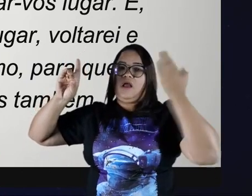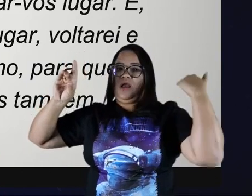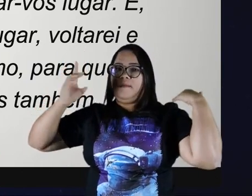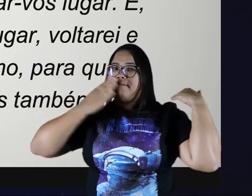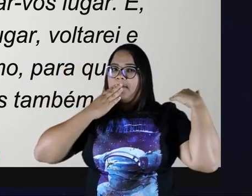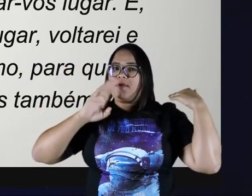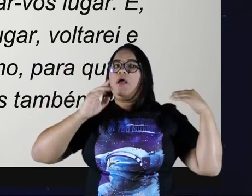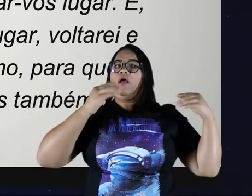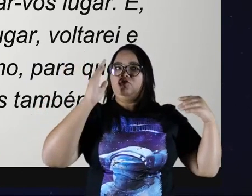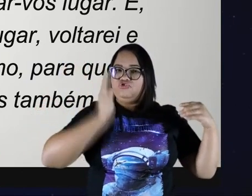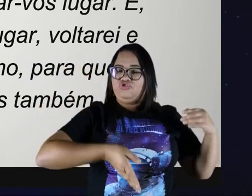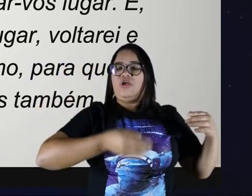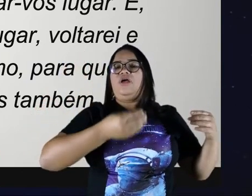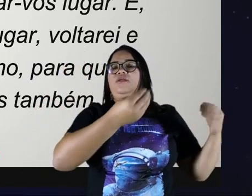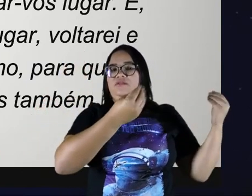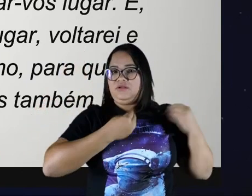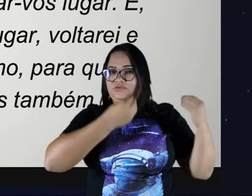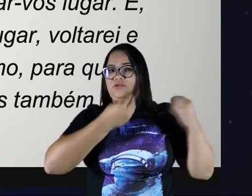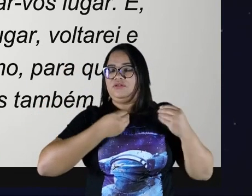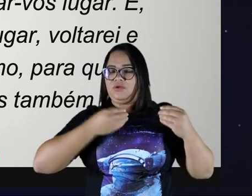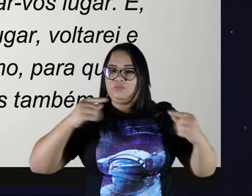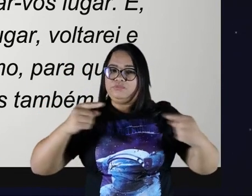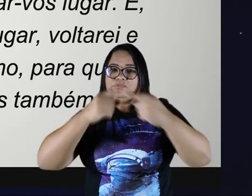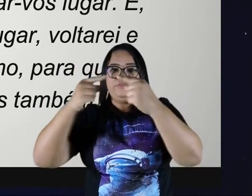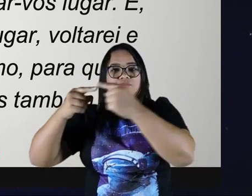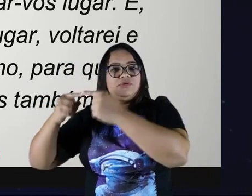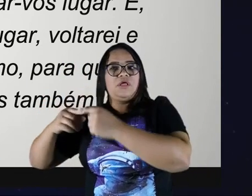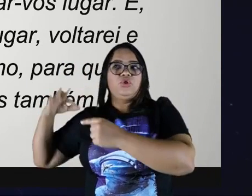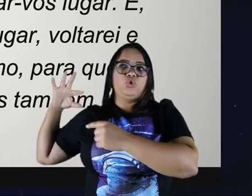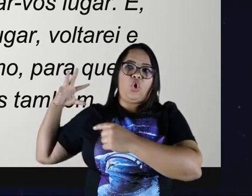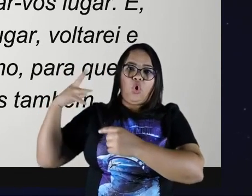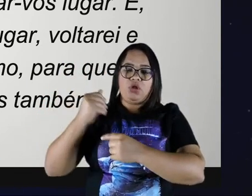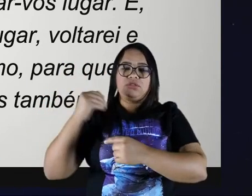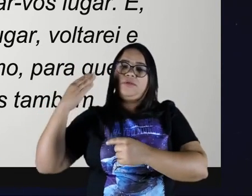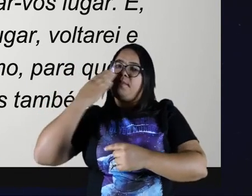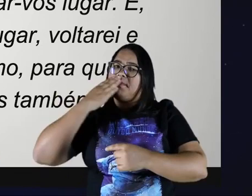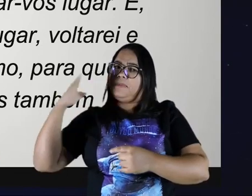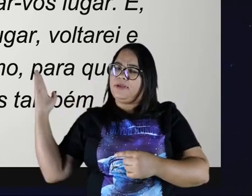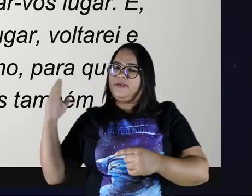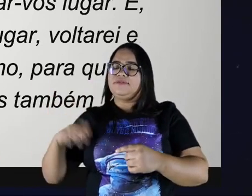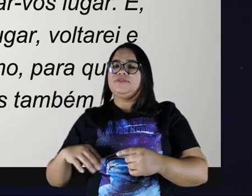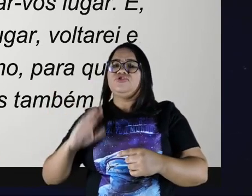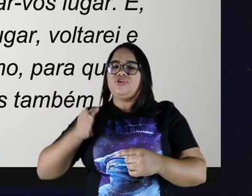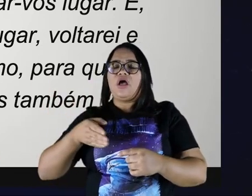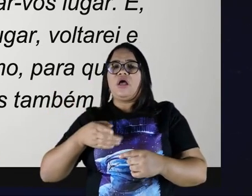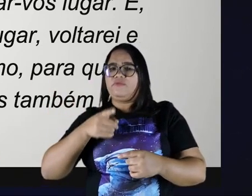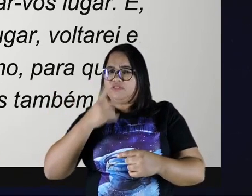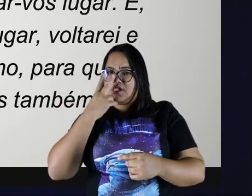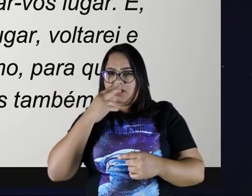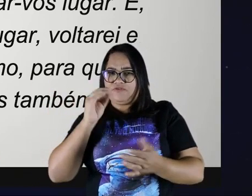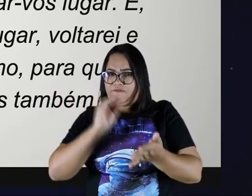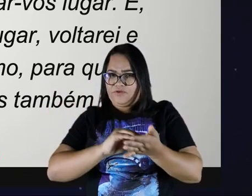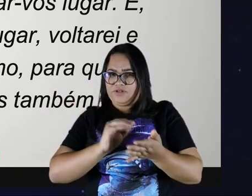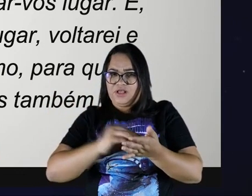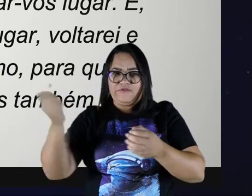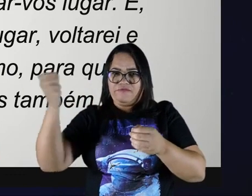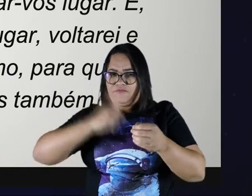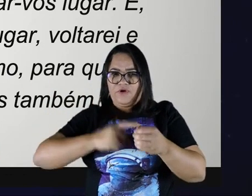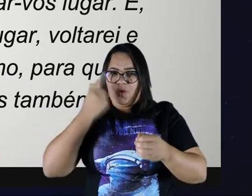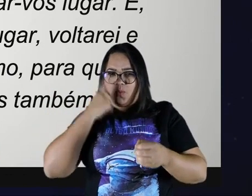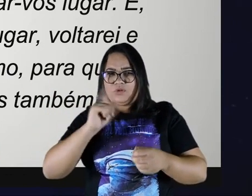ele cumpriu até agora todas as promessas, será possível que ele não vai cumprir a promessa da volta de Jesus? É